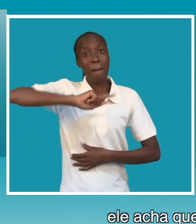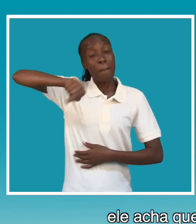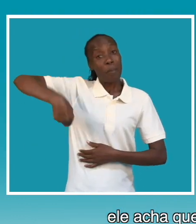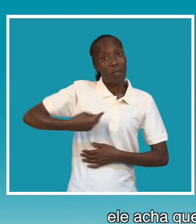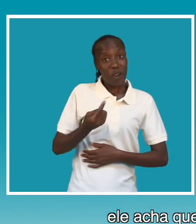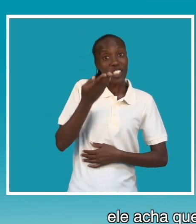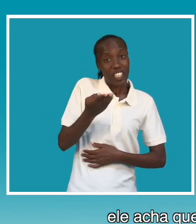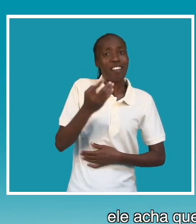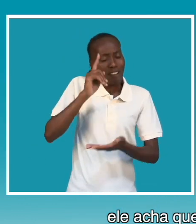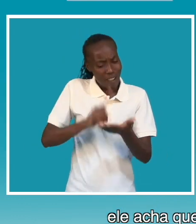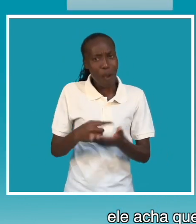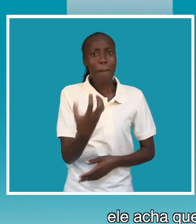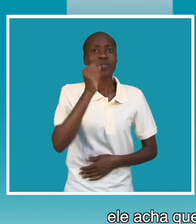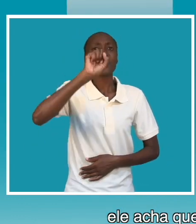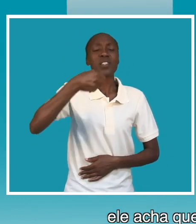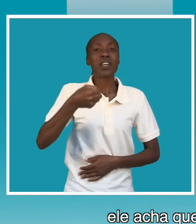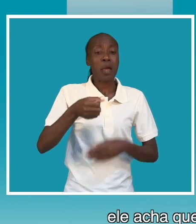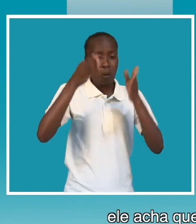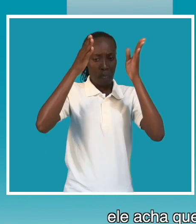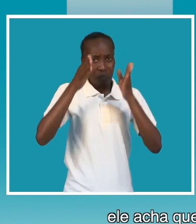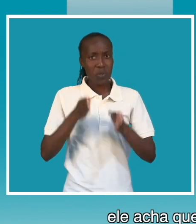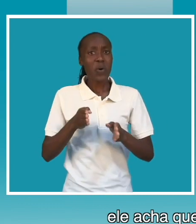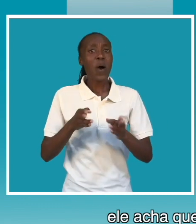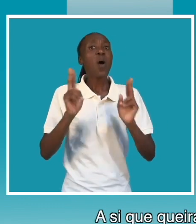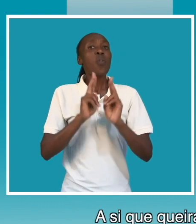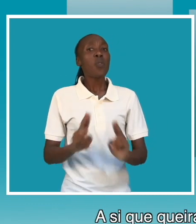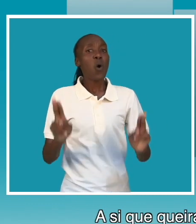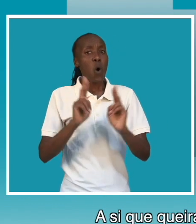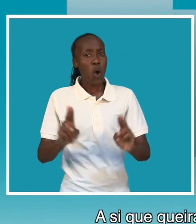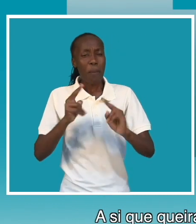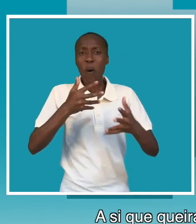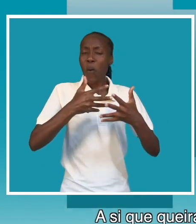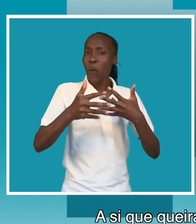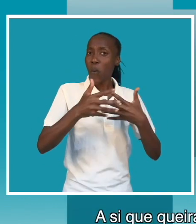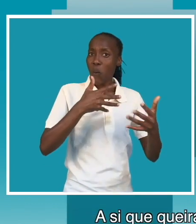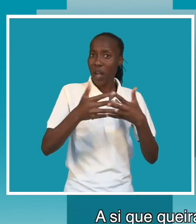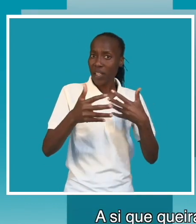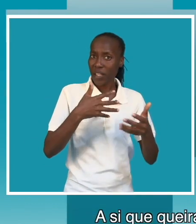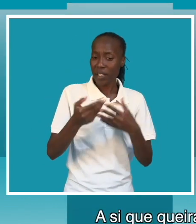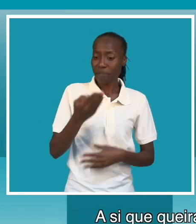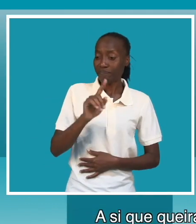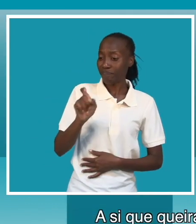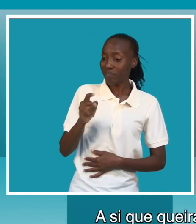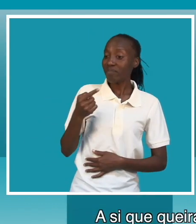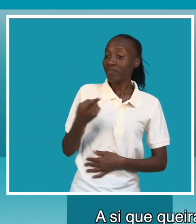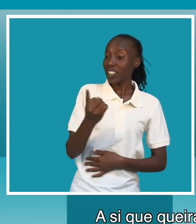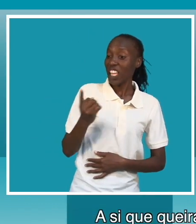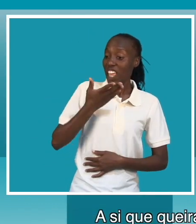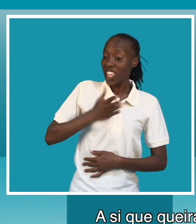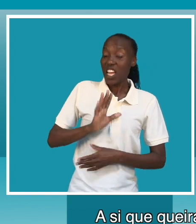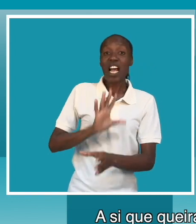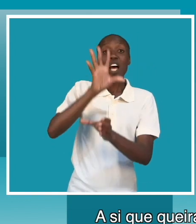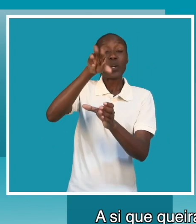ser uma pessoa normal como qualquer um. Se queira fazer parte dessa